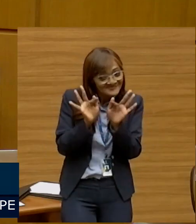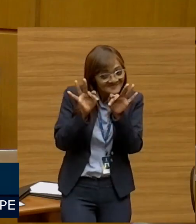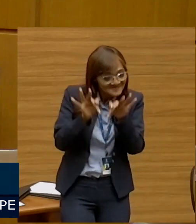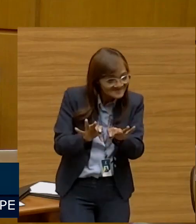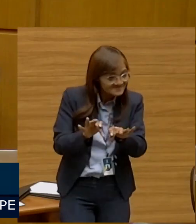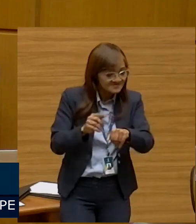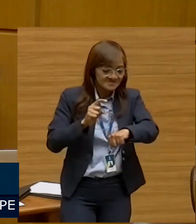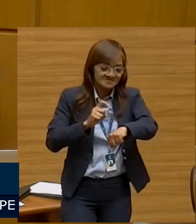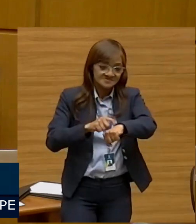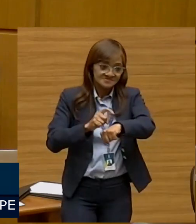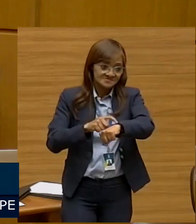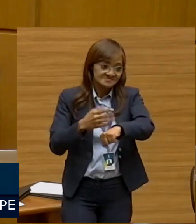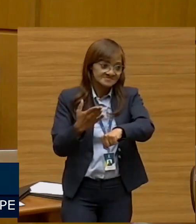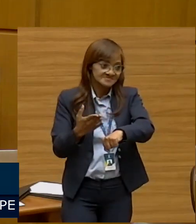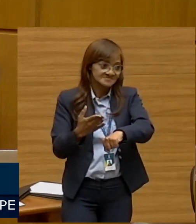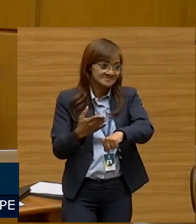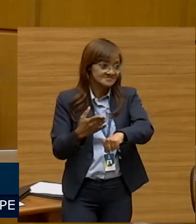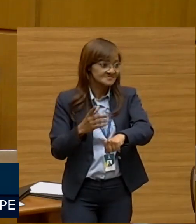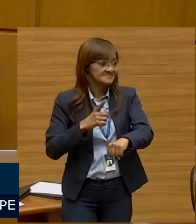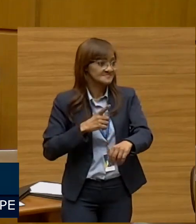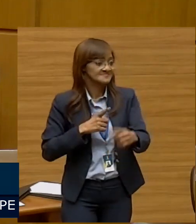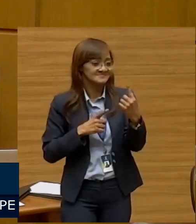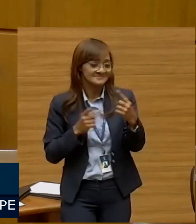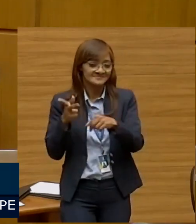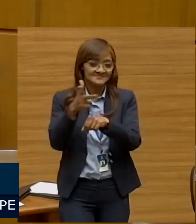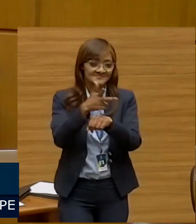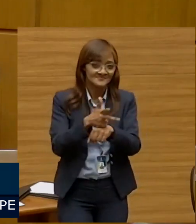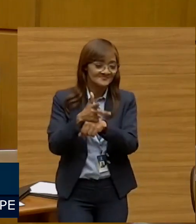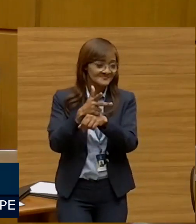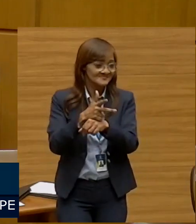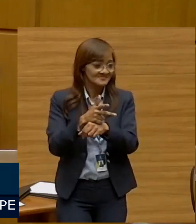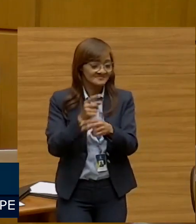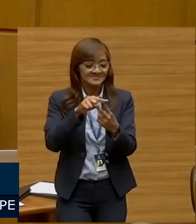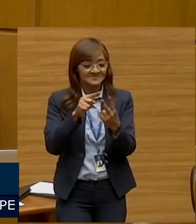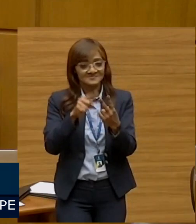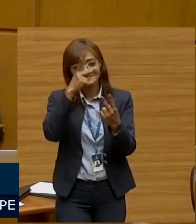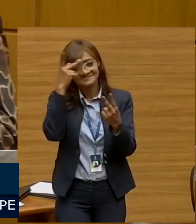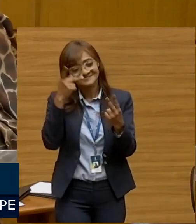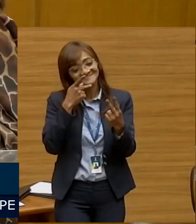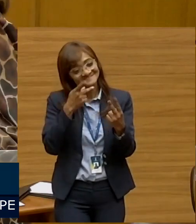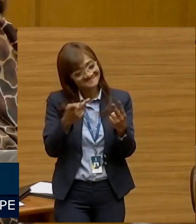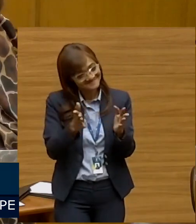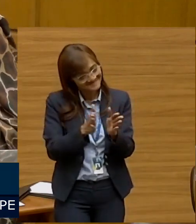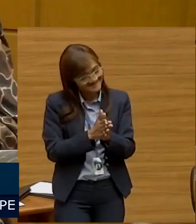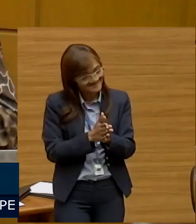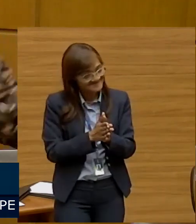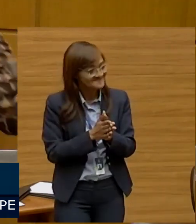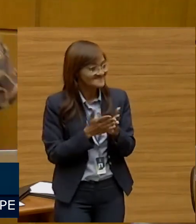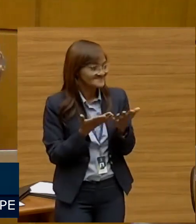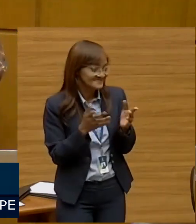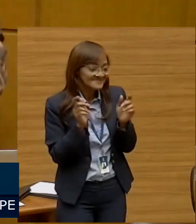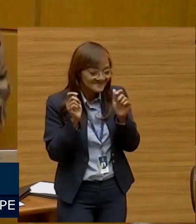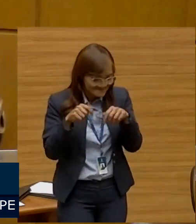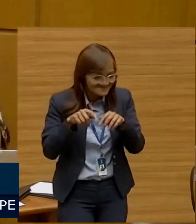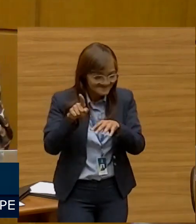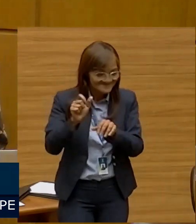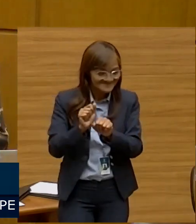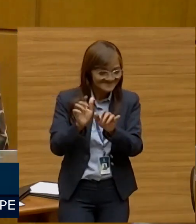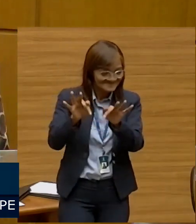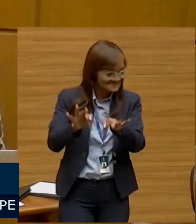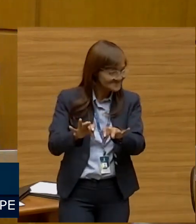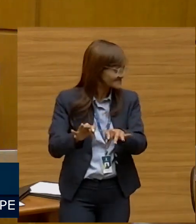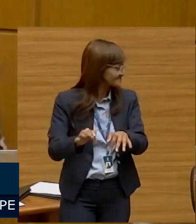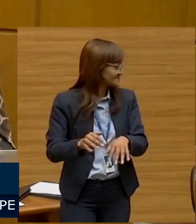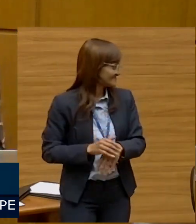Por causa do horário, ainda temos um vídeo e mais 2 falas ainda. Viu mais... Pode terminar. Não, já